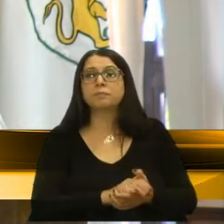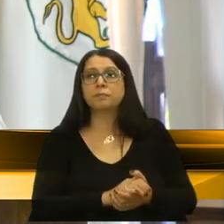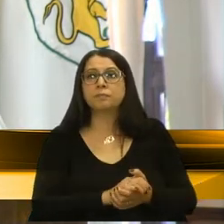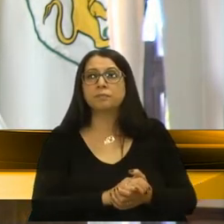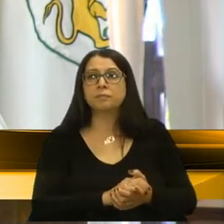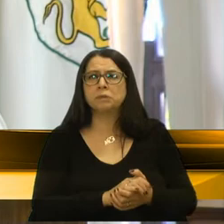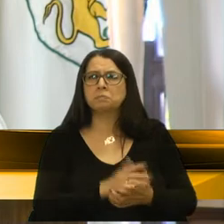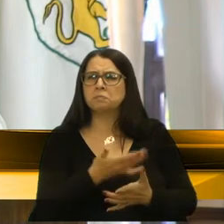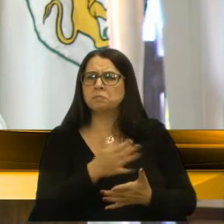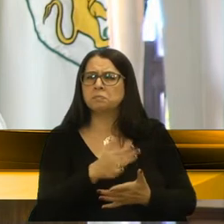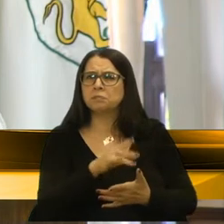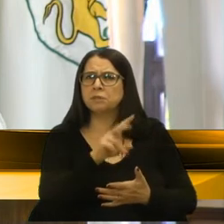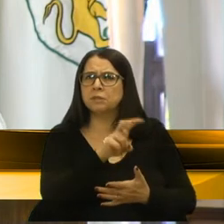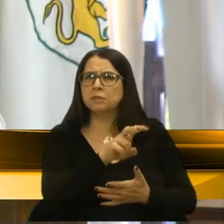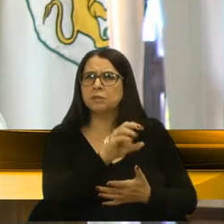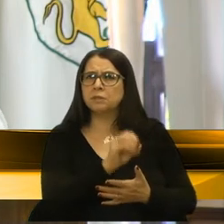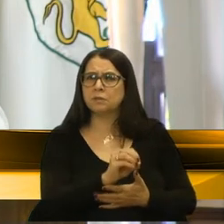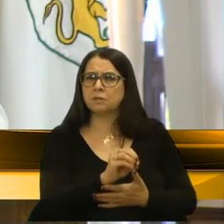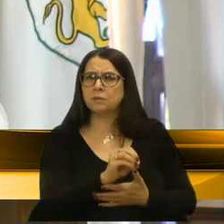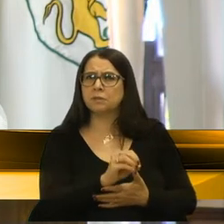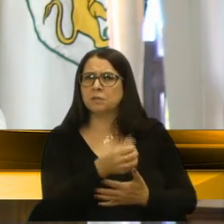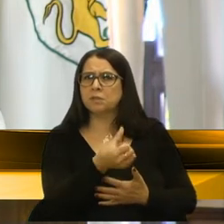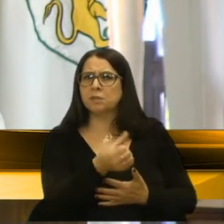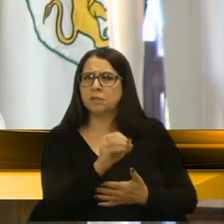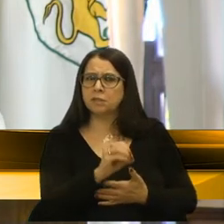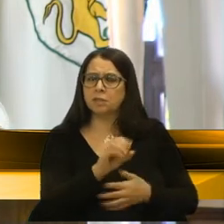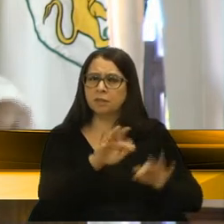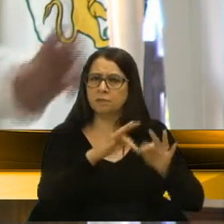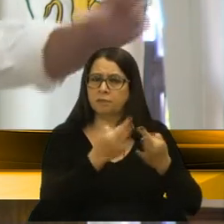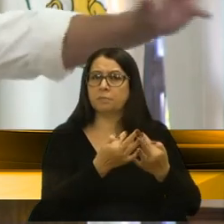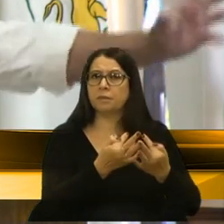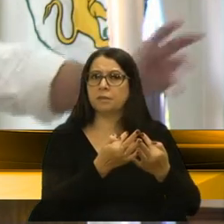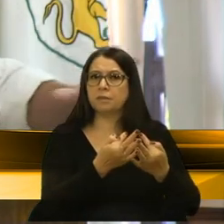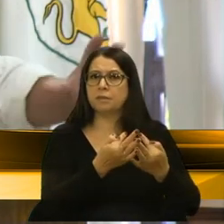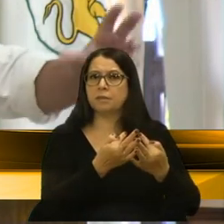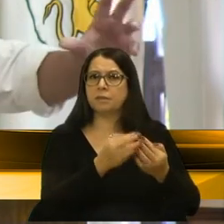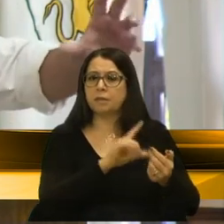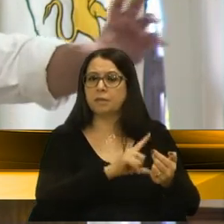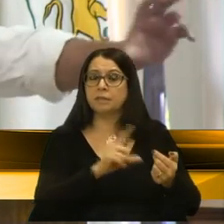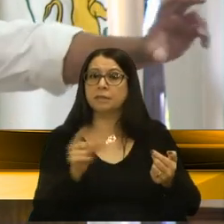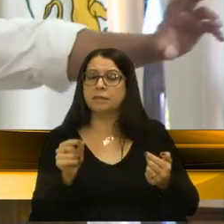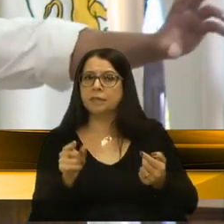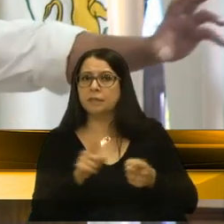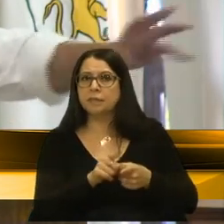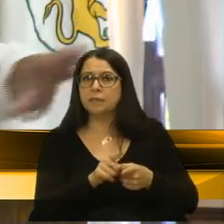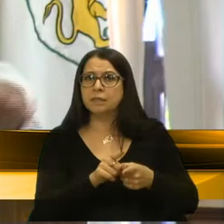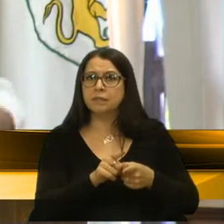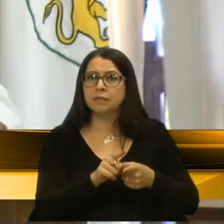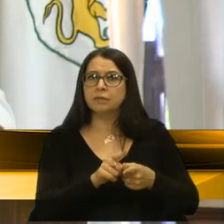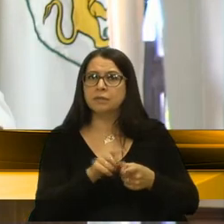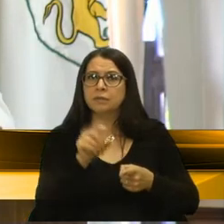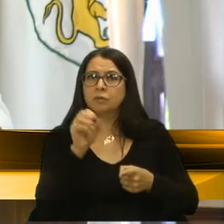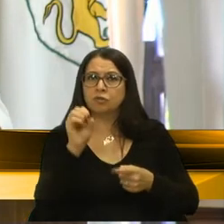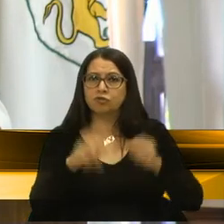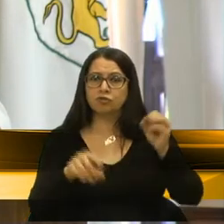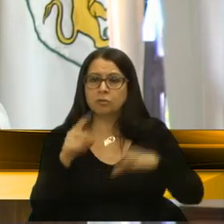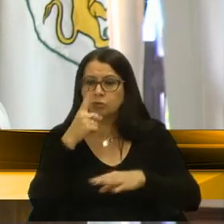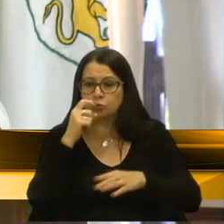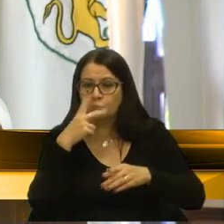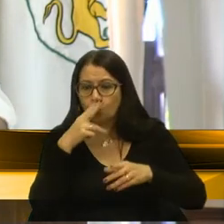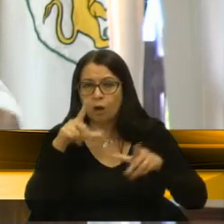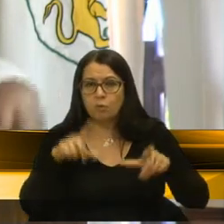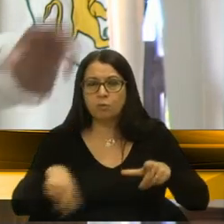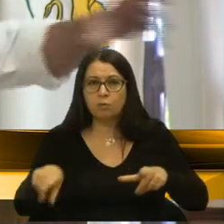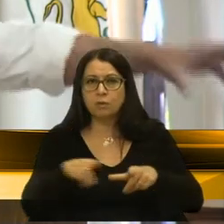tem aproximadamente 50, 60 famílias que elas saem, elas elas colocam o lixo todo no mesmo lugar.